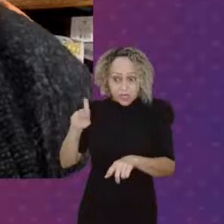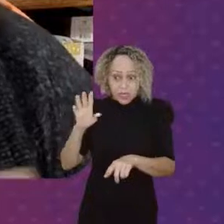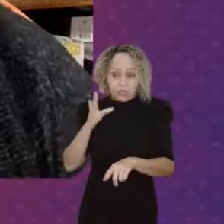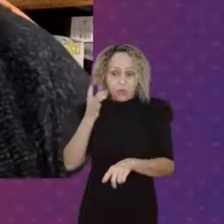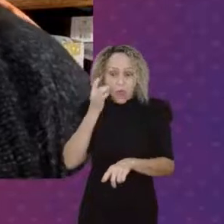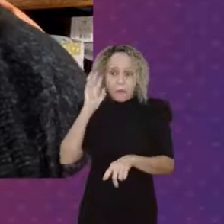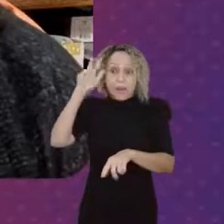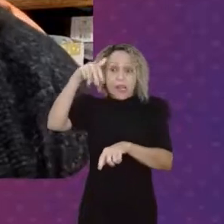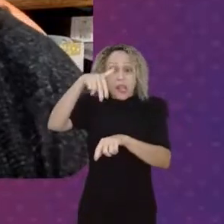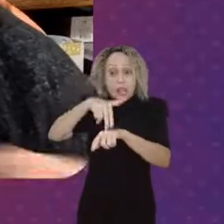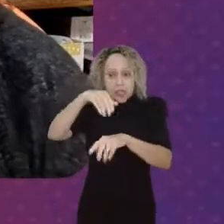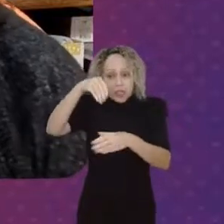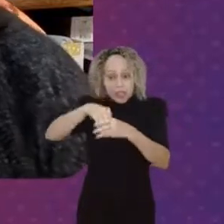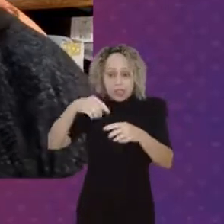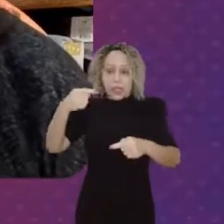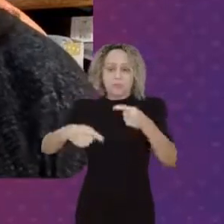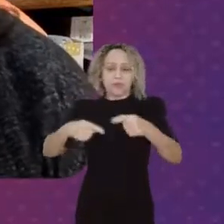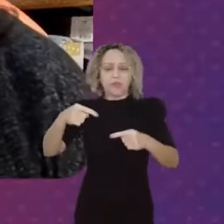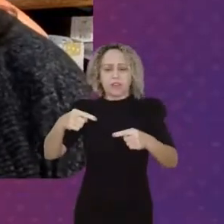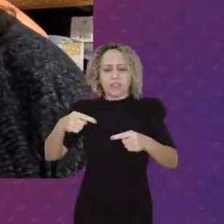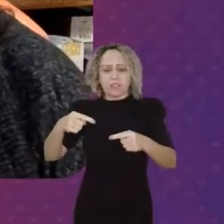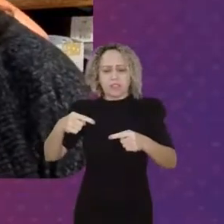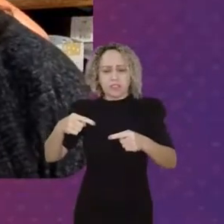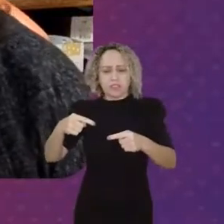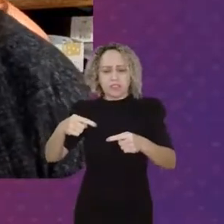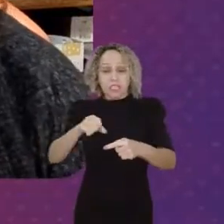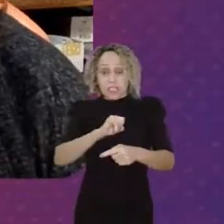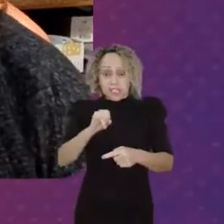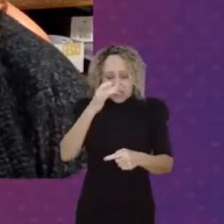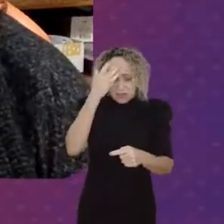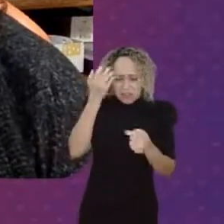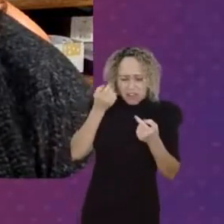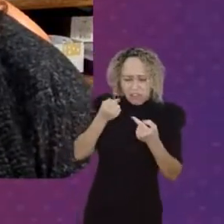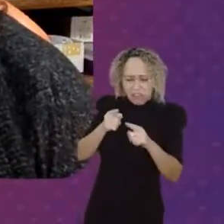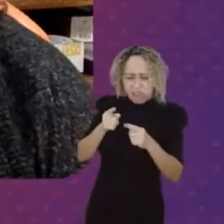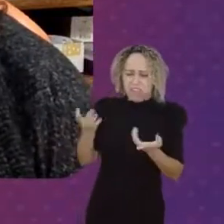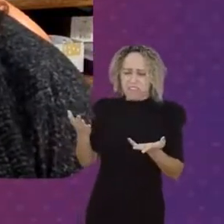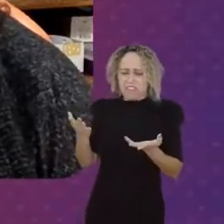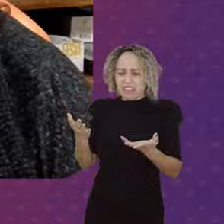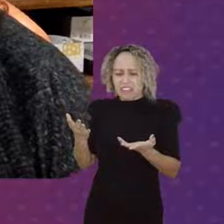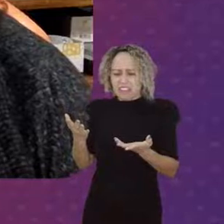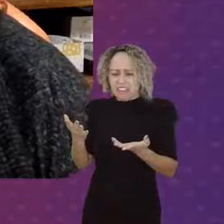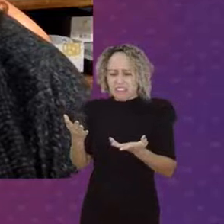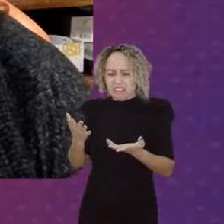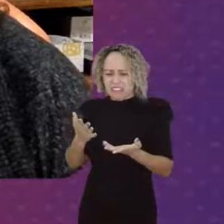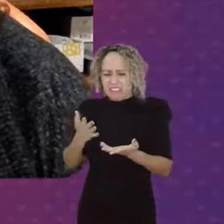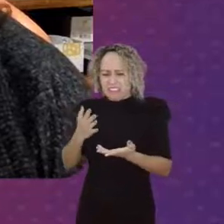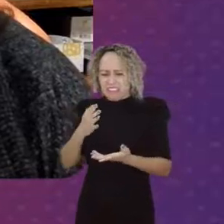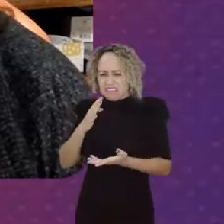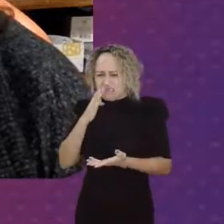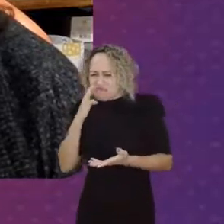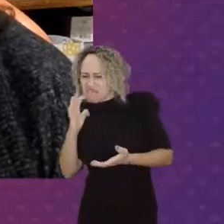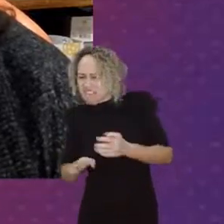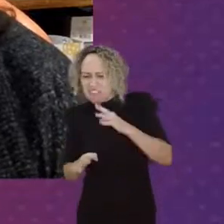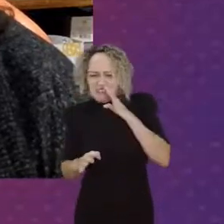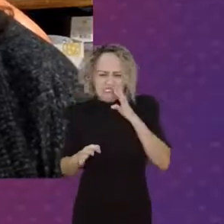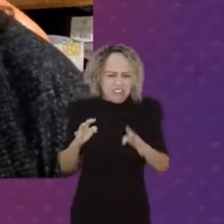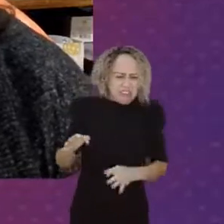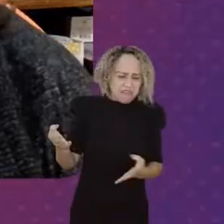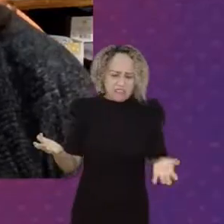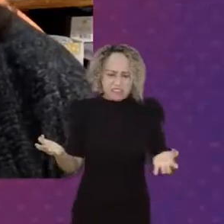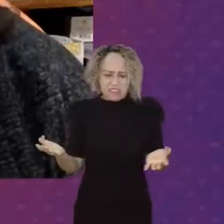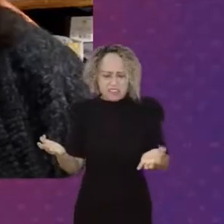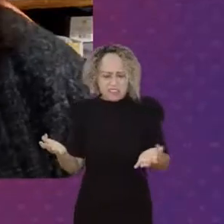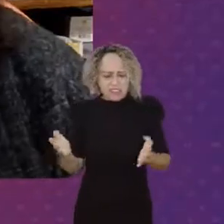sentido e perpassa por esse sentido, mantenha-se firme, né? Porque a gente precisa saber que esse tipo de coisa